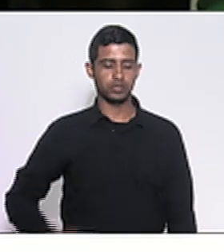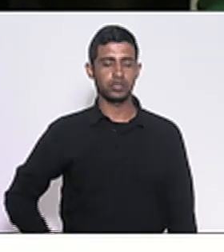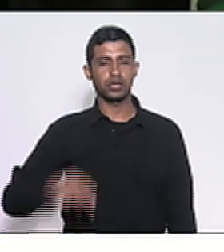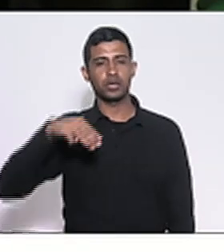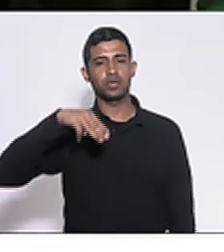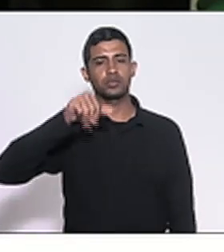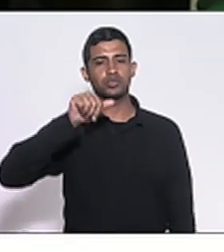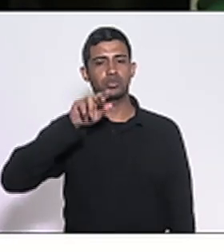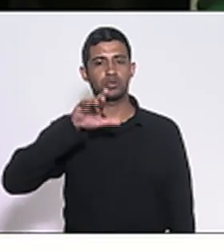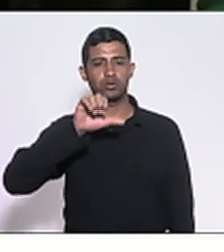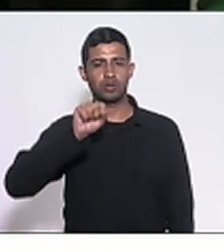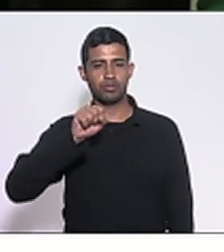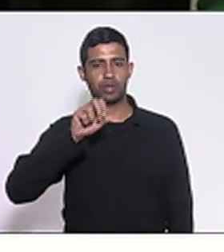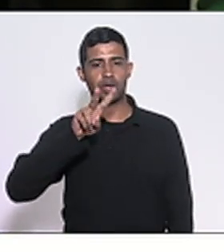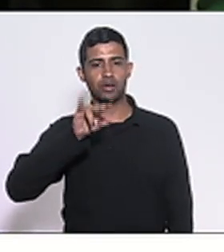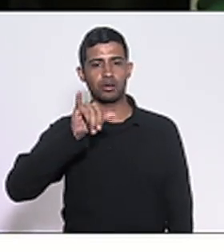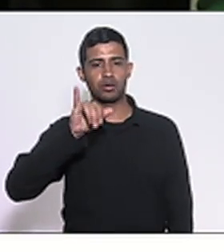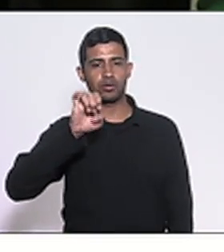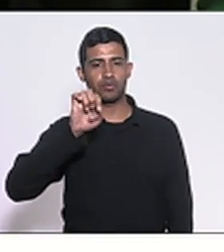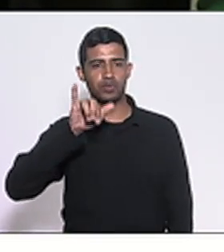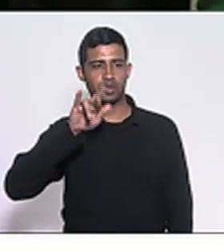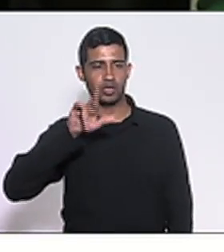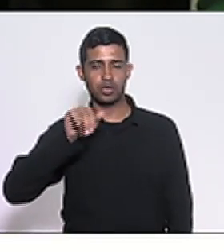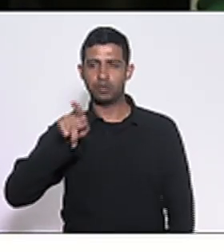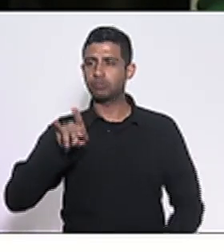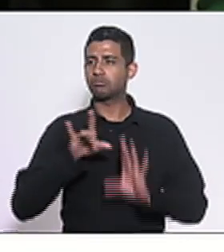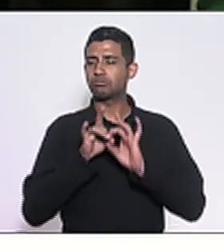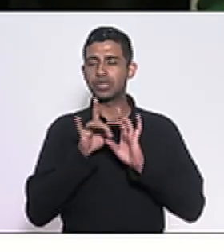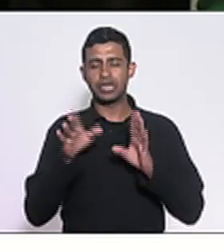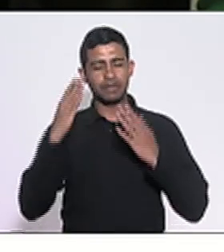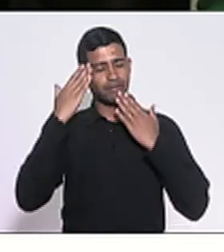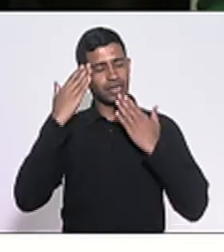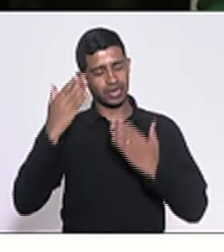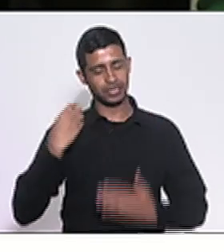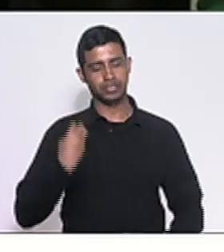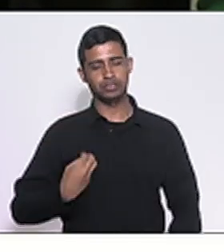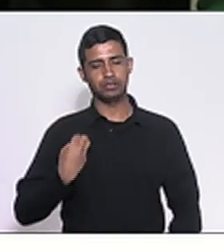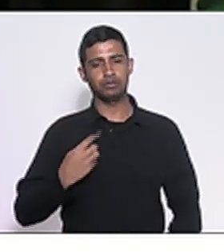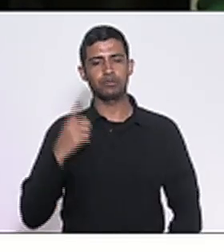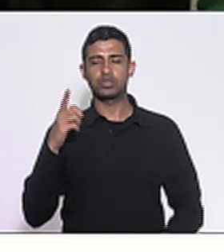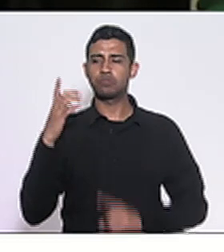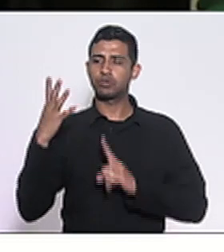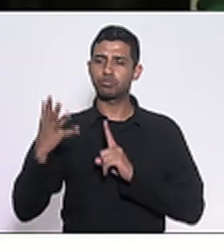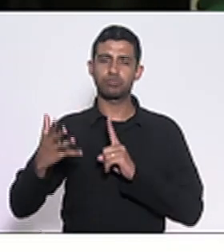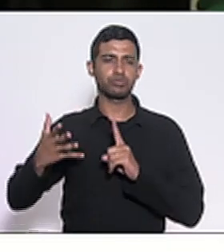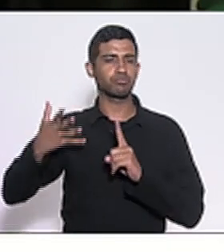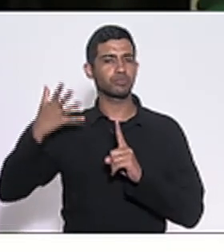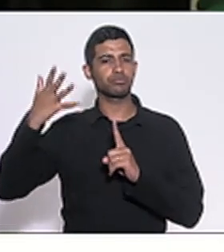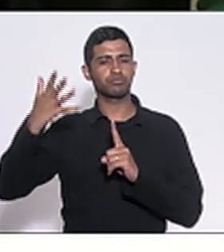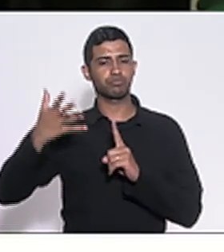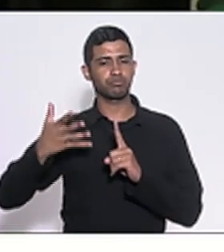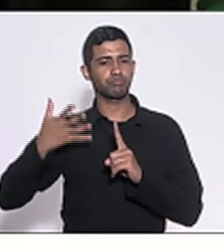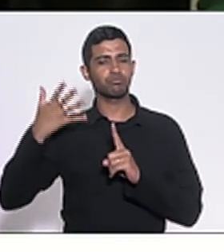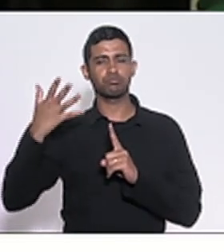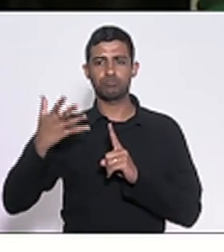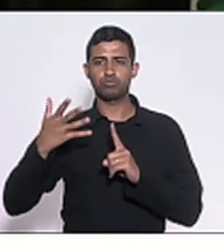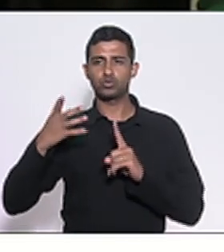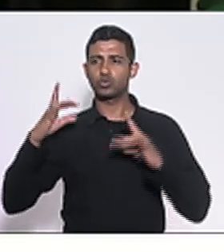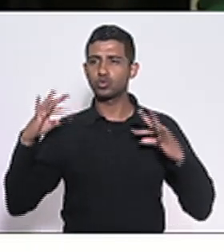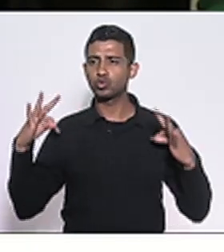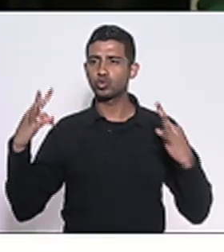sua presença e deixando Vossa Senhoria à vontade para fazer uma apresentação mais geral.